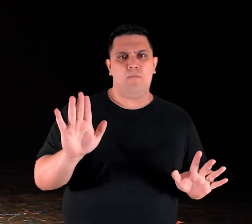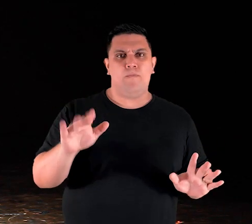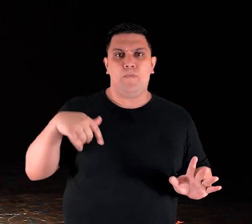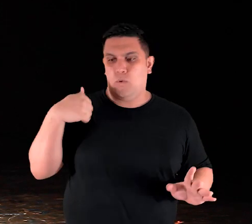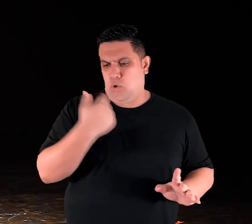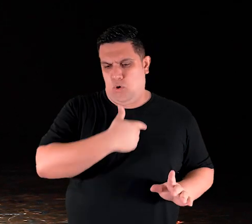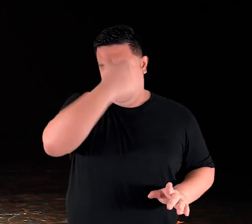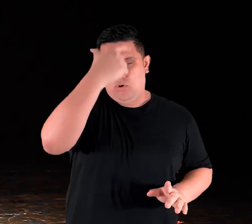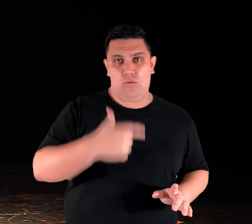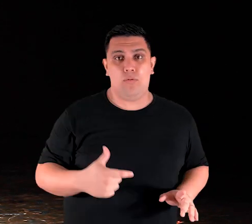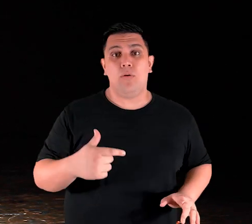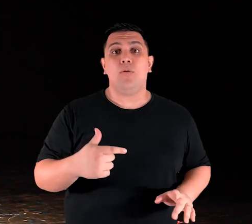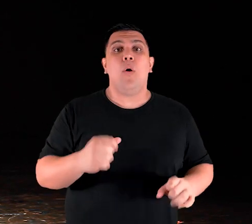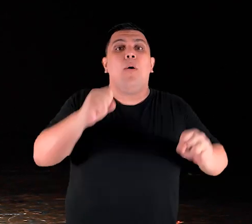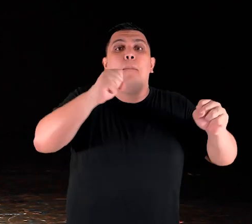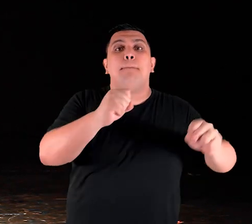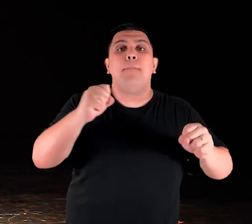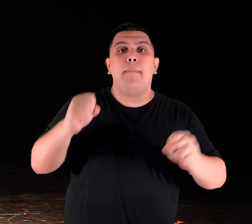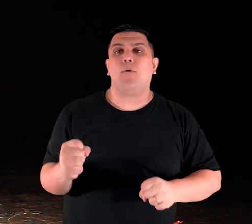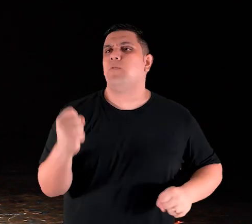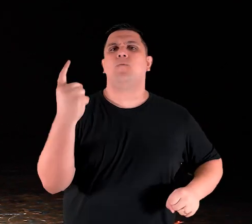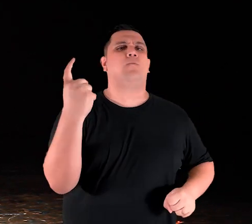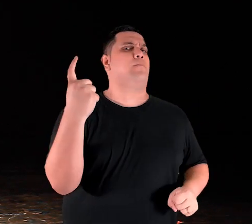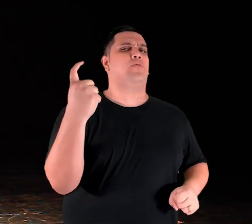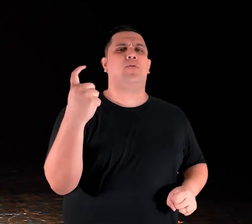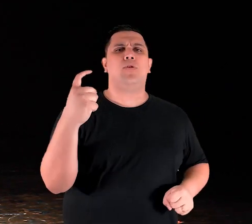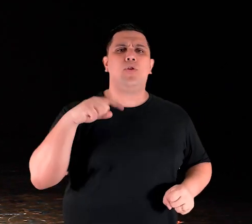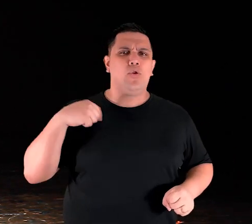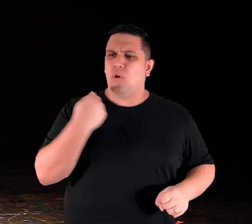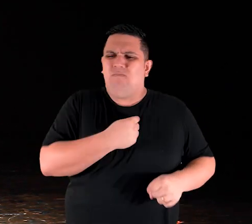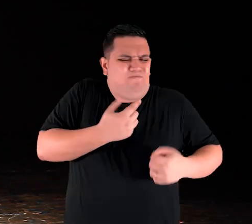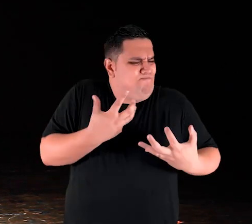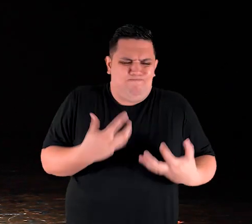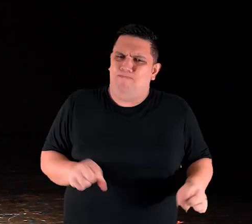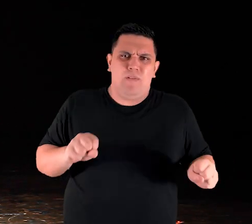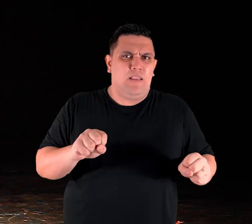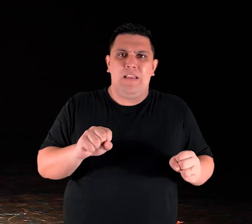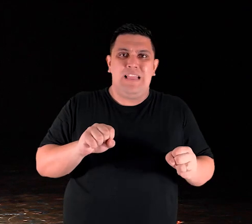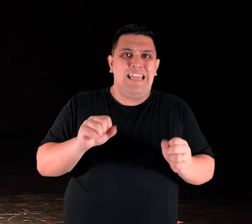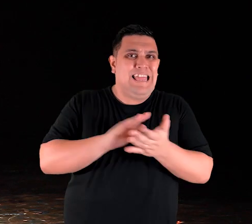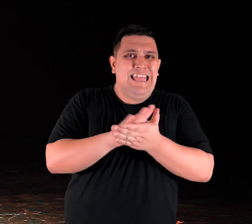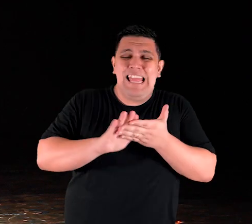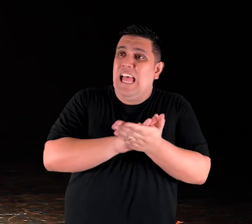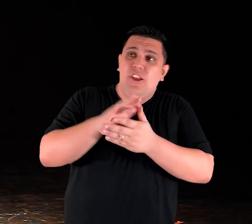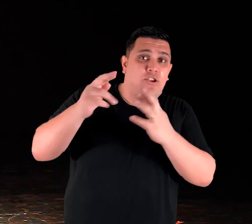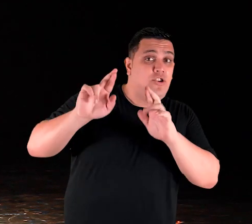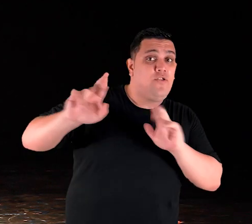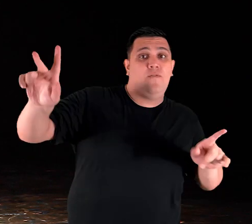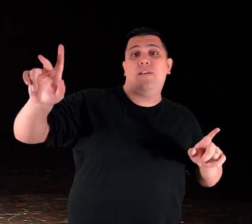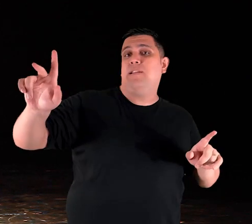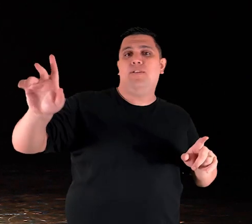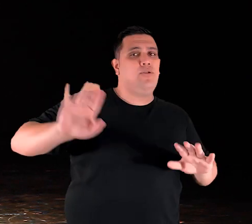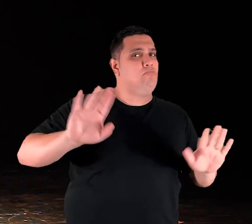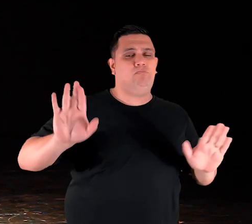Nós somos o poder absoluto e não aceitamos nada diferente disso.